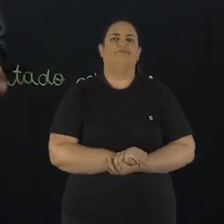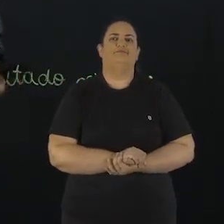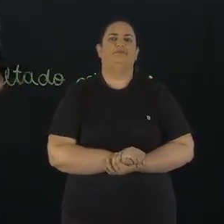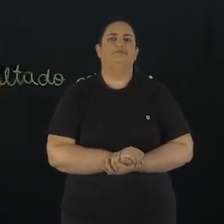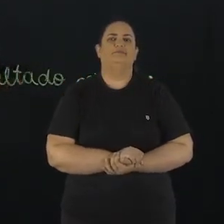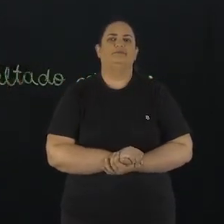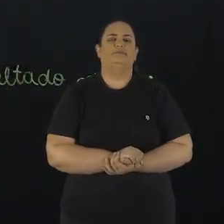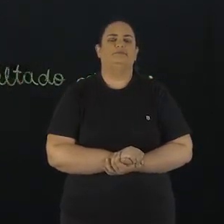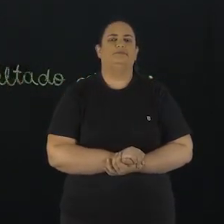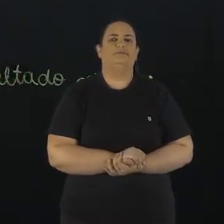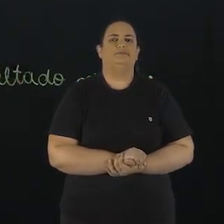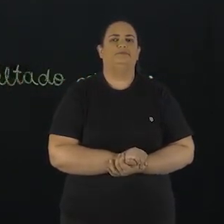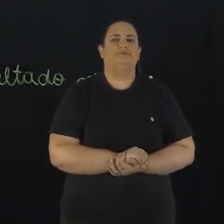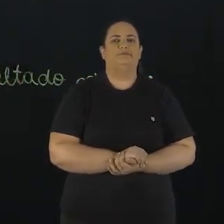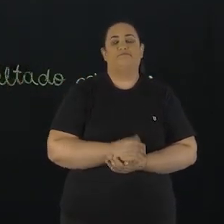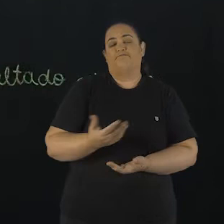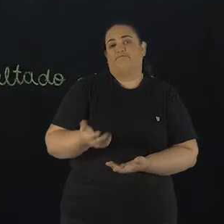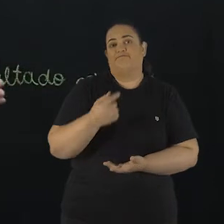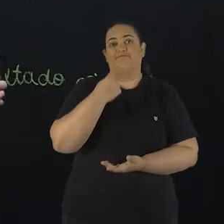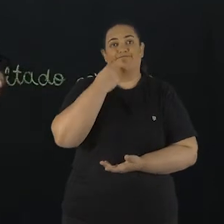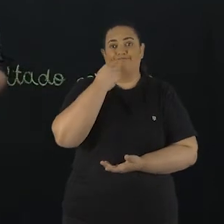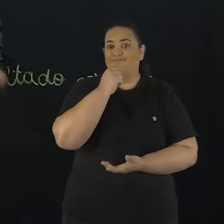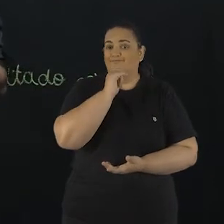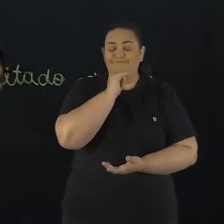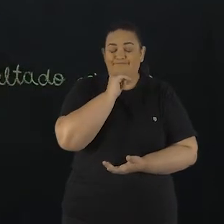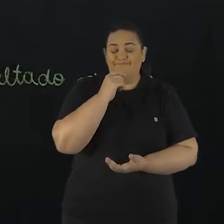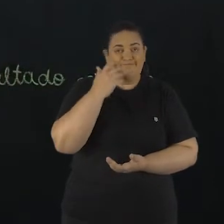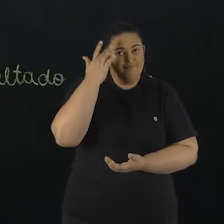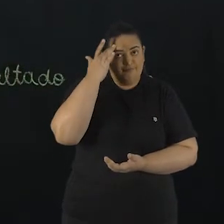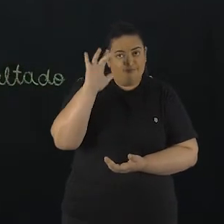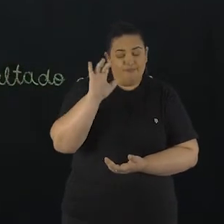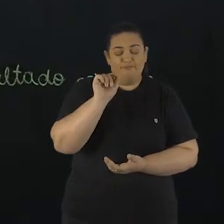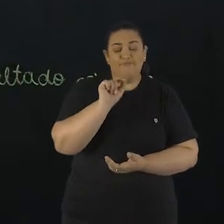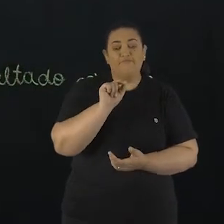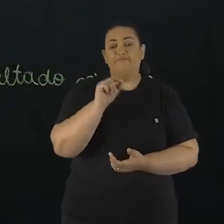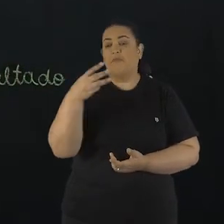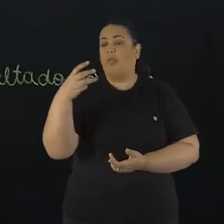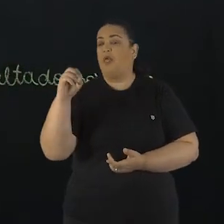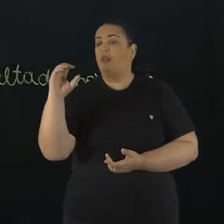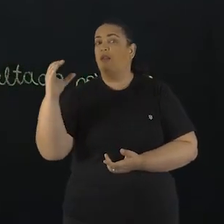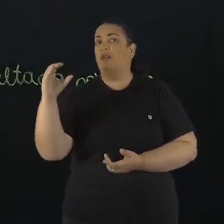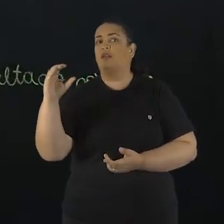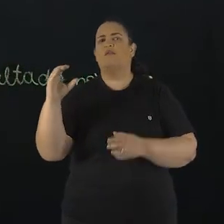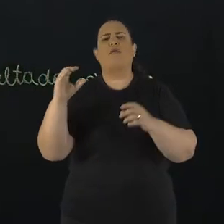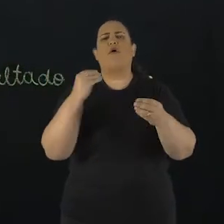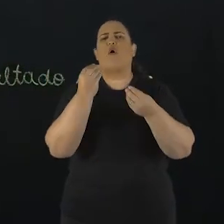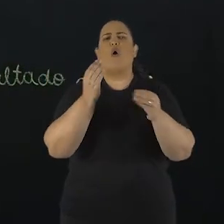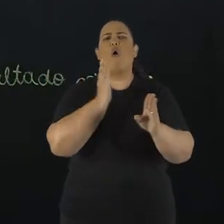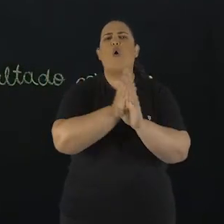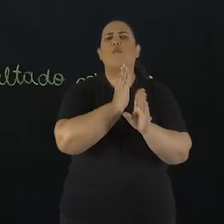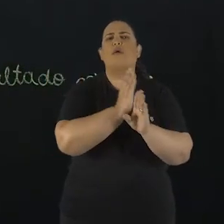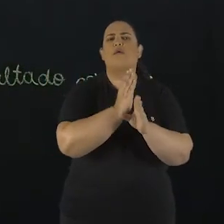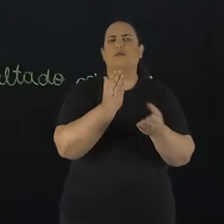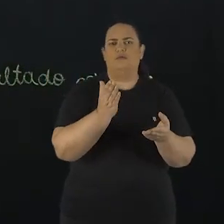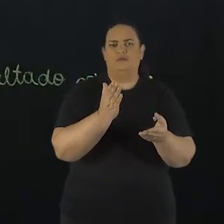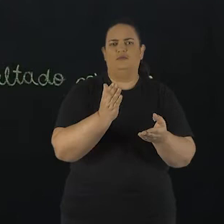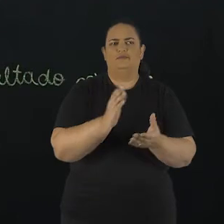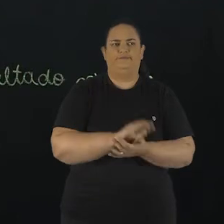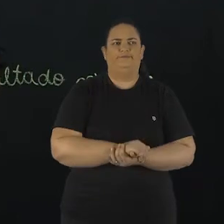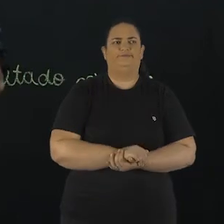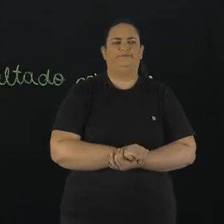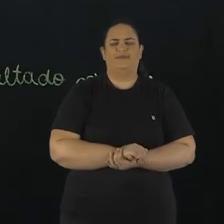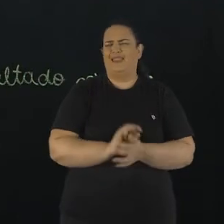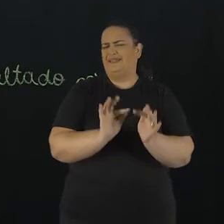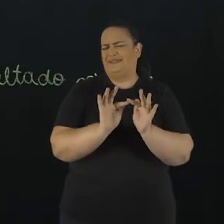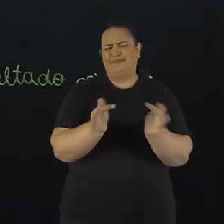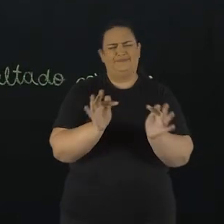ela não tivesse dito em nenhum momento no seu problema. Como é que a gente faz para achar esse valor referente aos 30